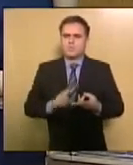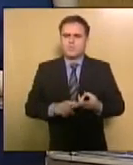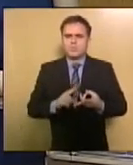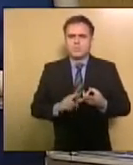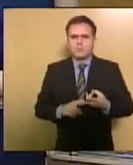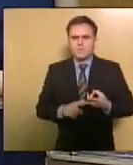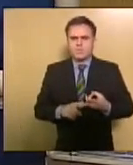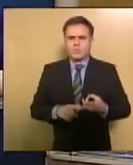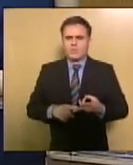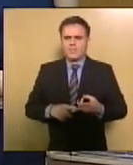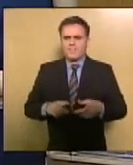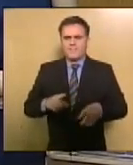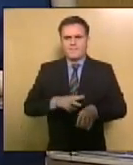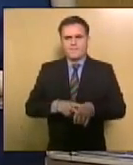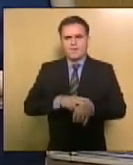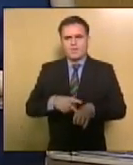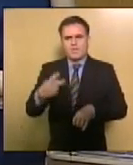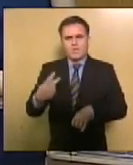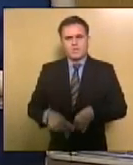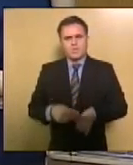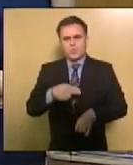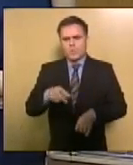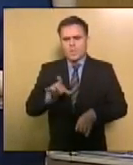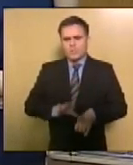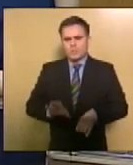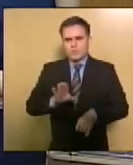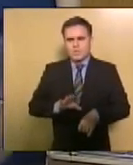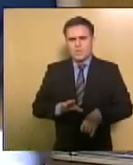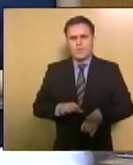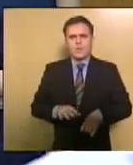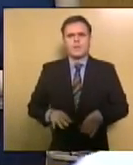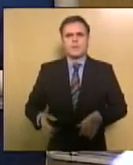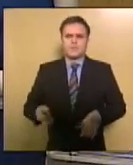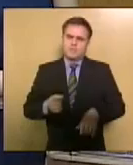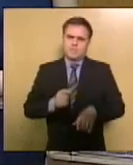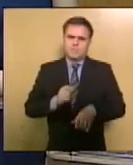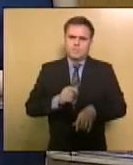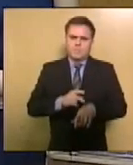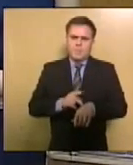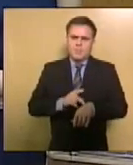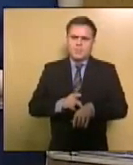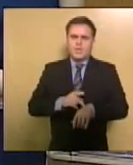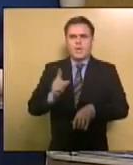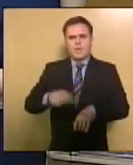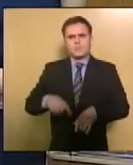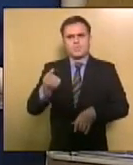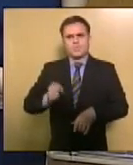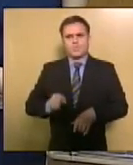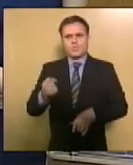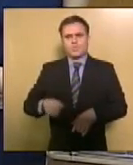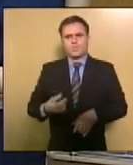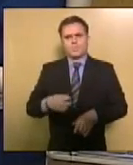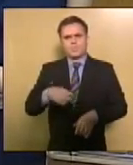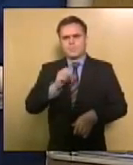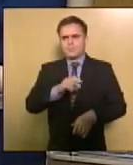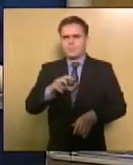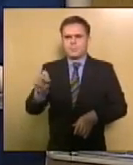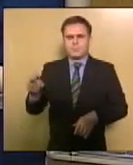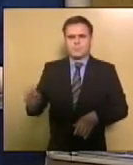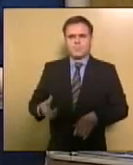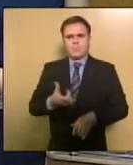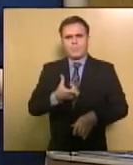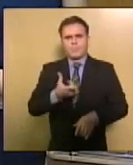curva verde é a do nordeste e a curva vermelha é do Sergipe então vocês vão ver que no último ano que a gente tem dados disponíveis que é